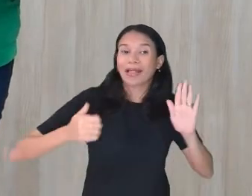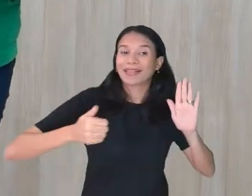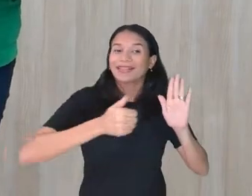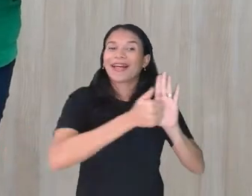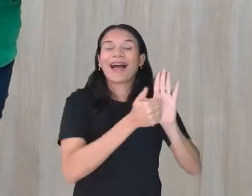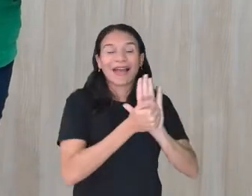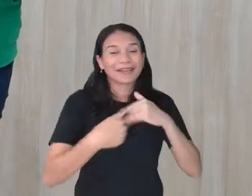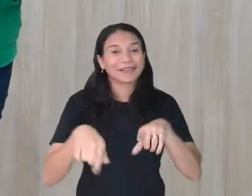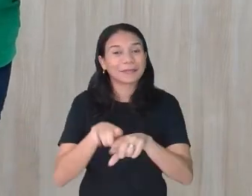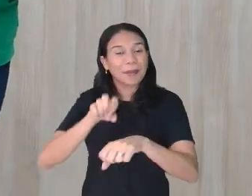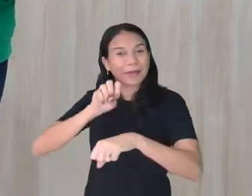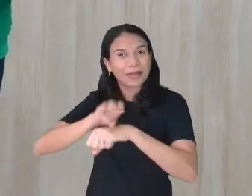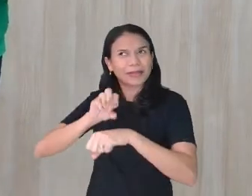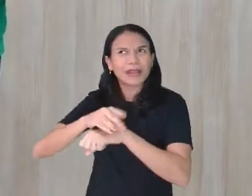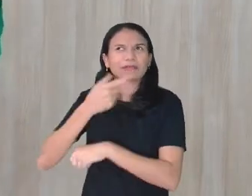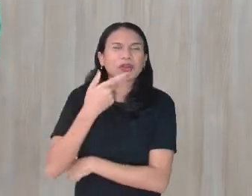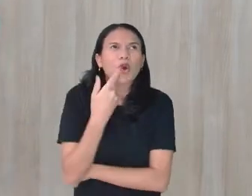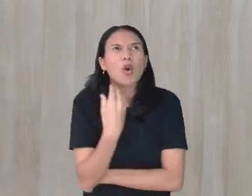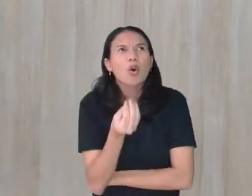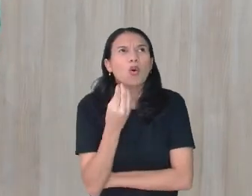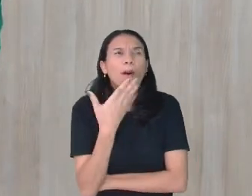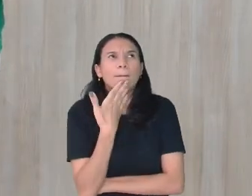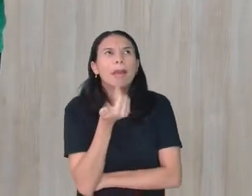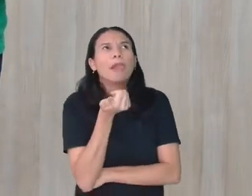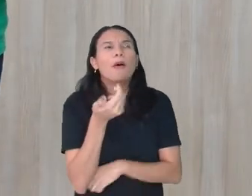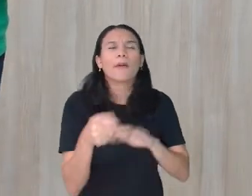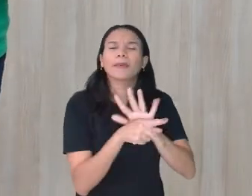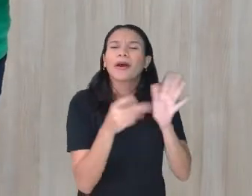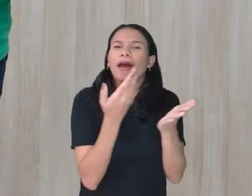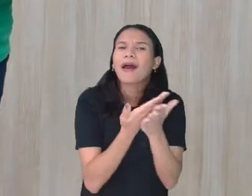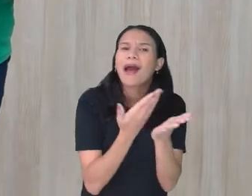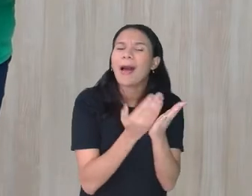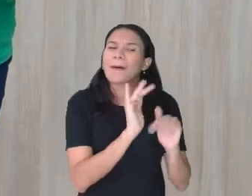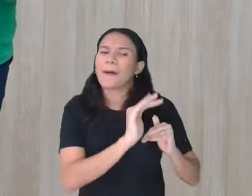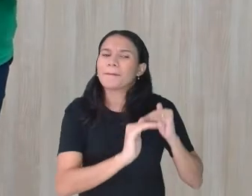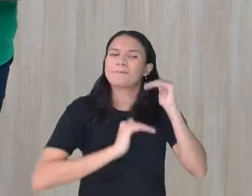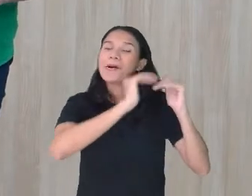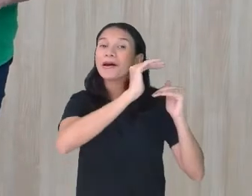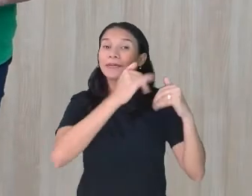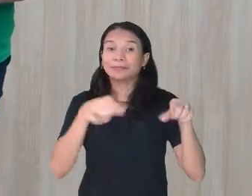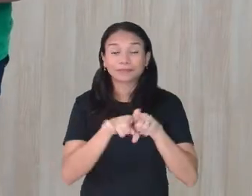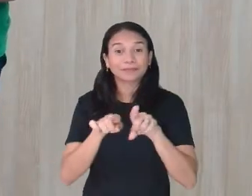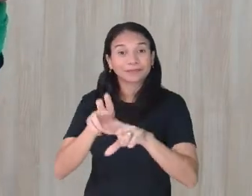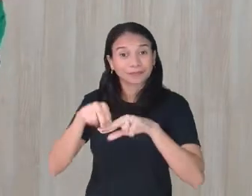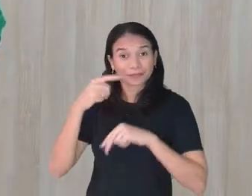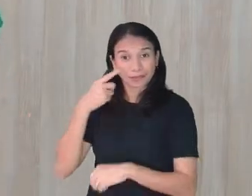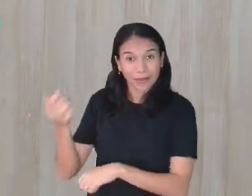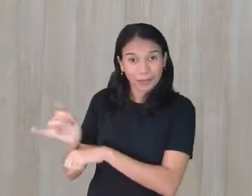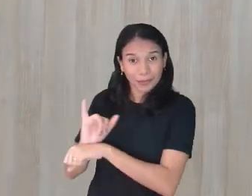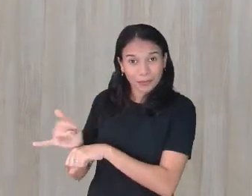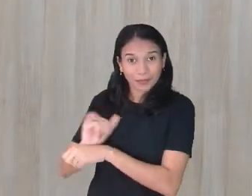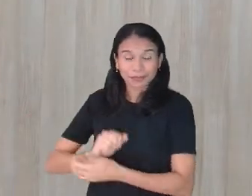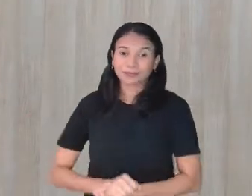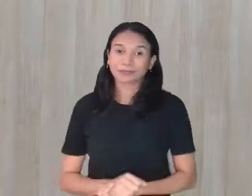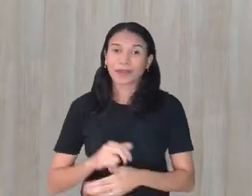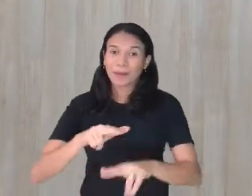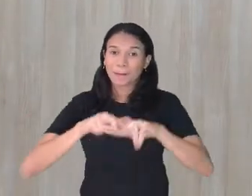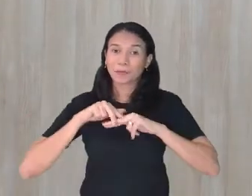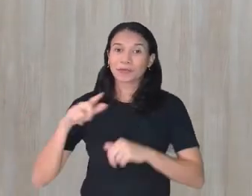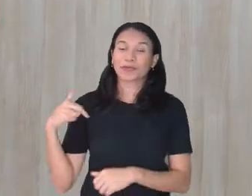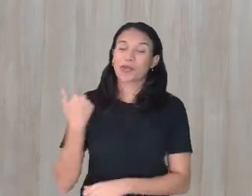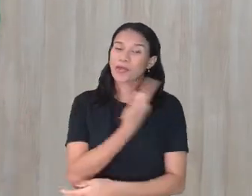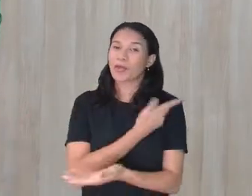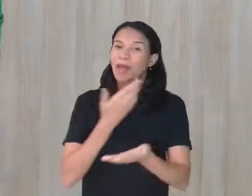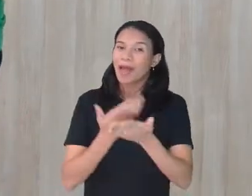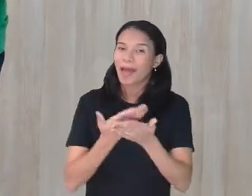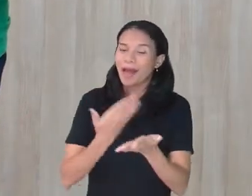né? Dar uma dica dizendo como é que a nossa aula pode ficar bem mais legal lá no chat do YouTube. E para que a nossa aula